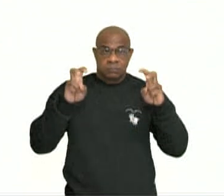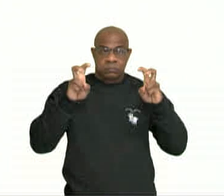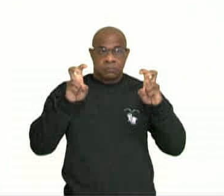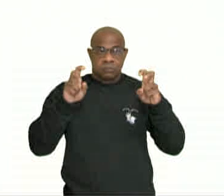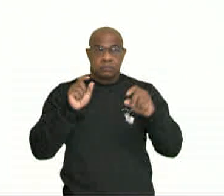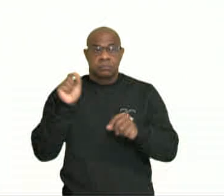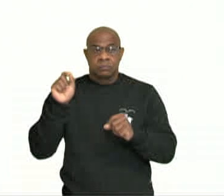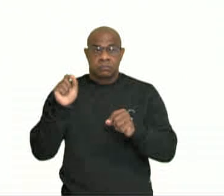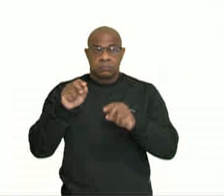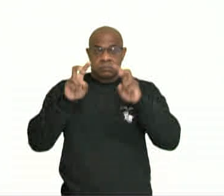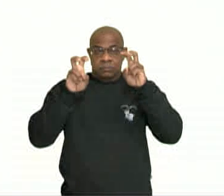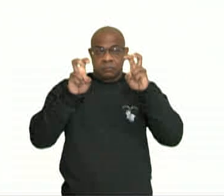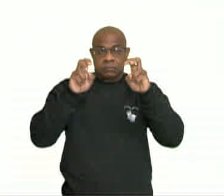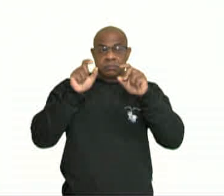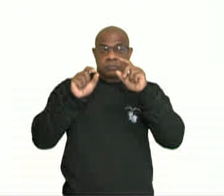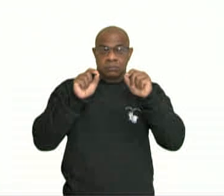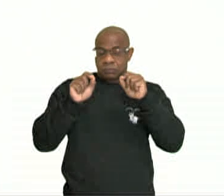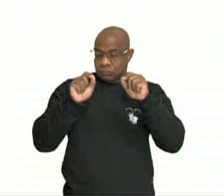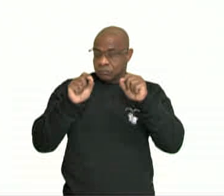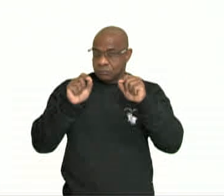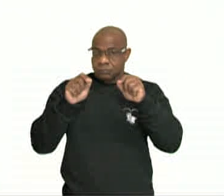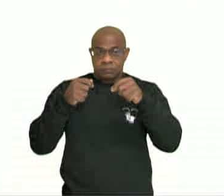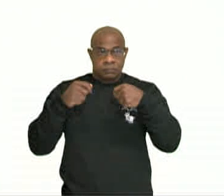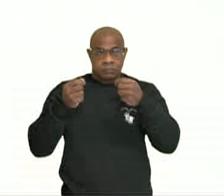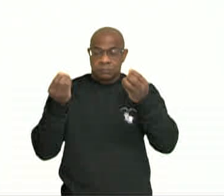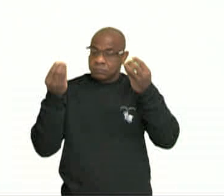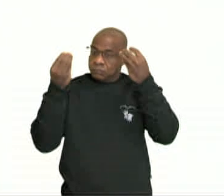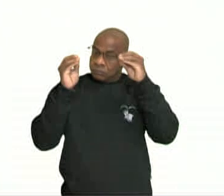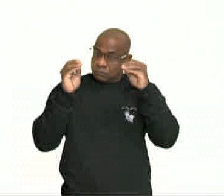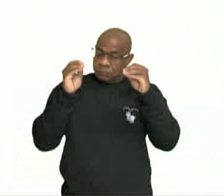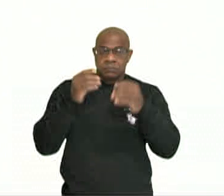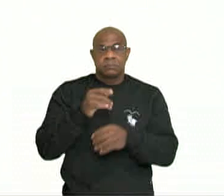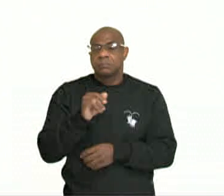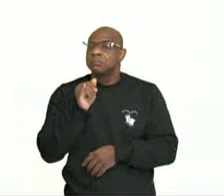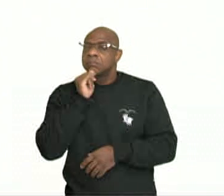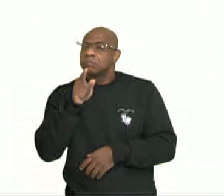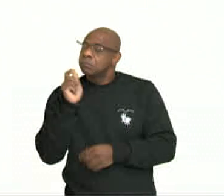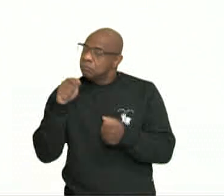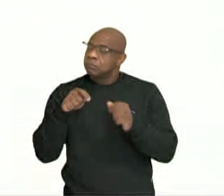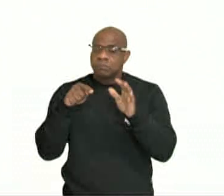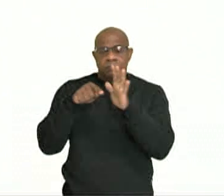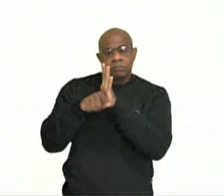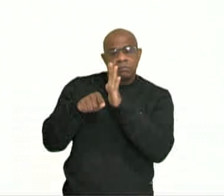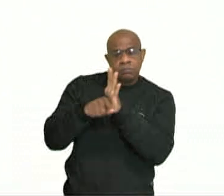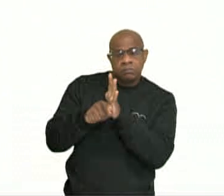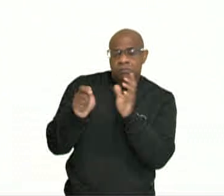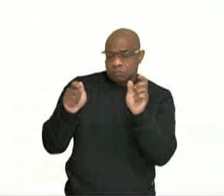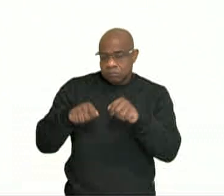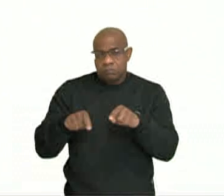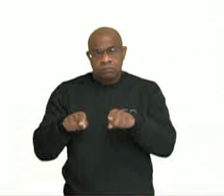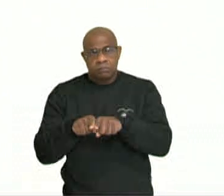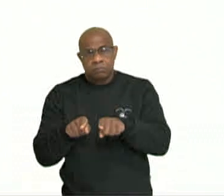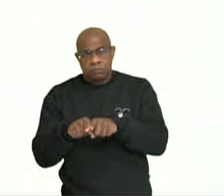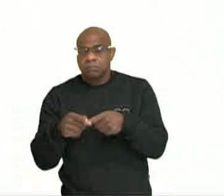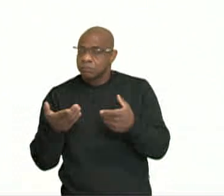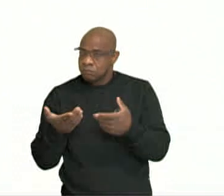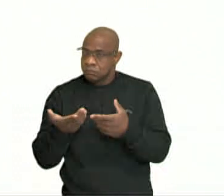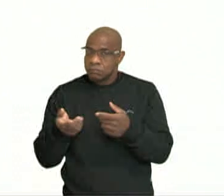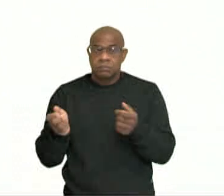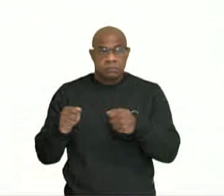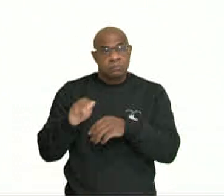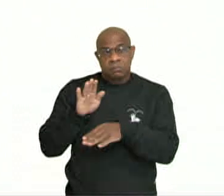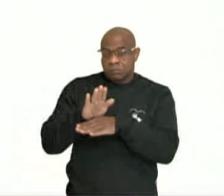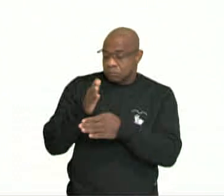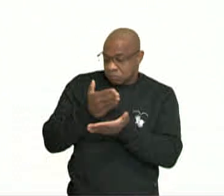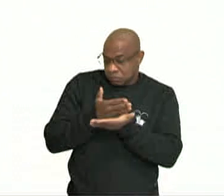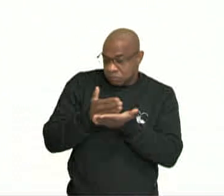apropriação cultural. Será que você podia fazer uma pergunta, né? e que é um recurso interessante para você